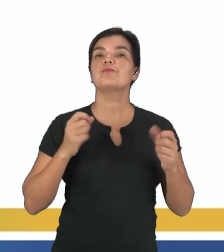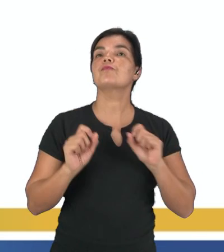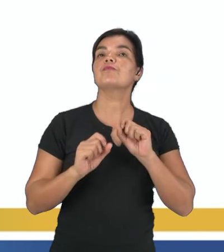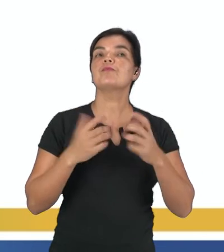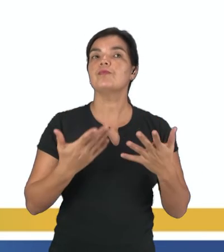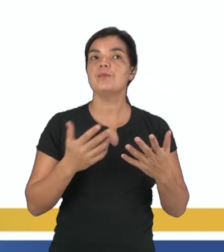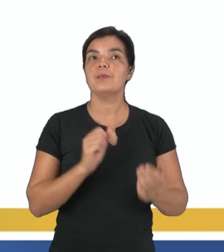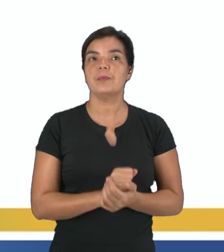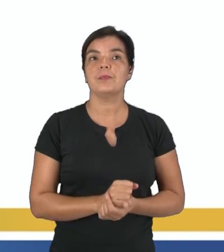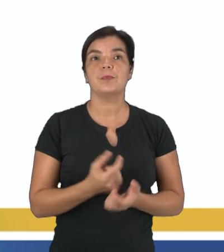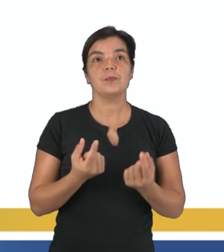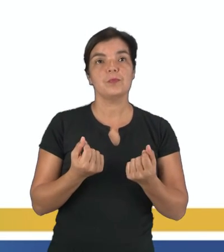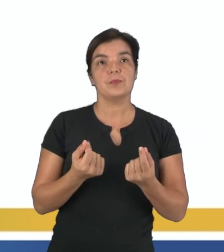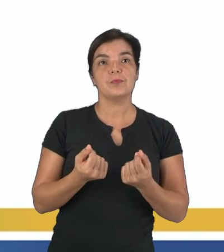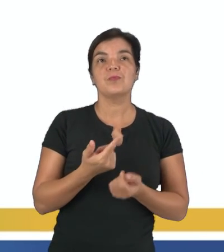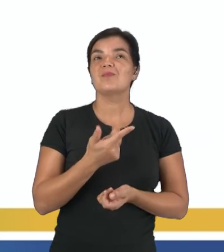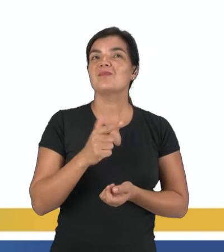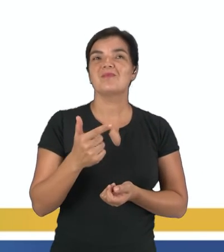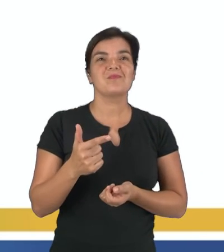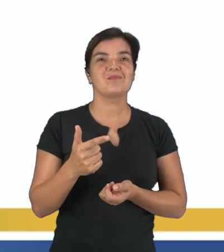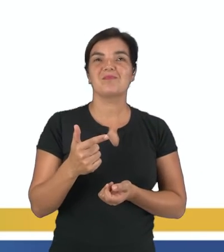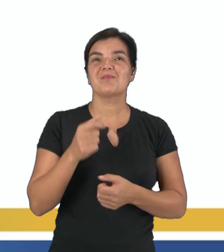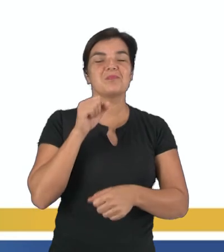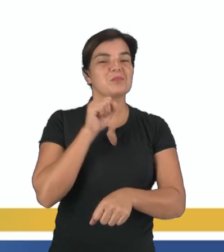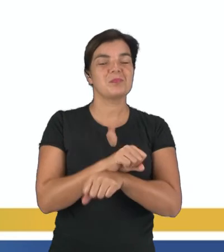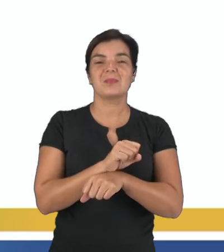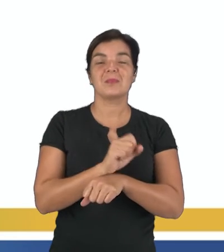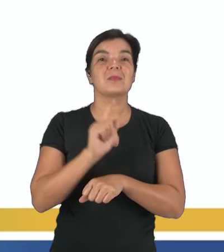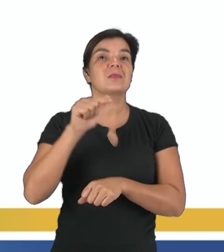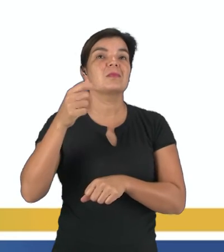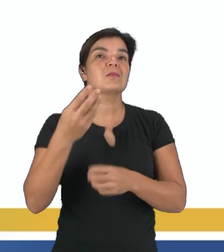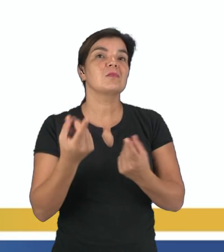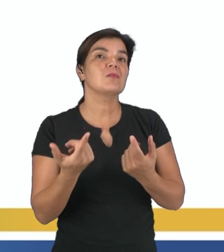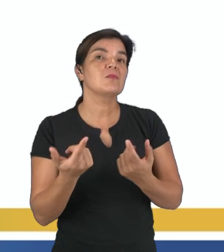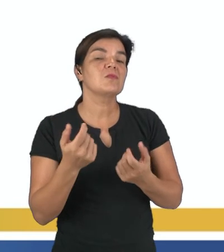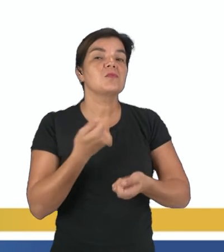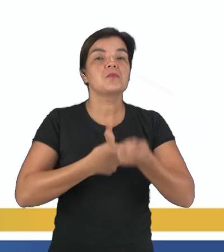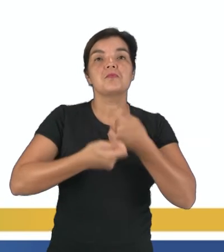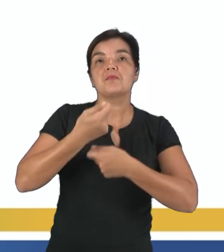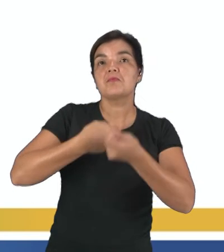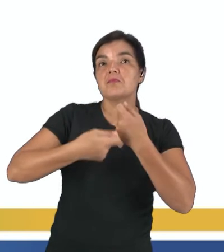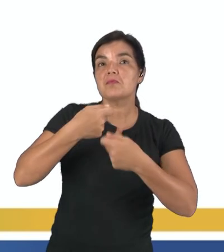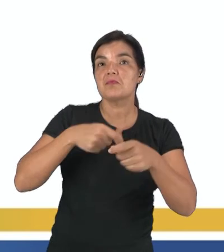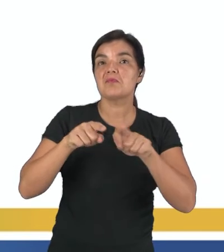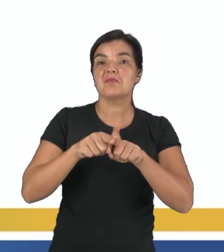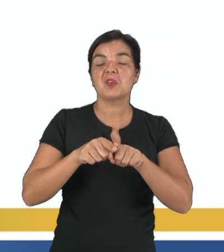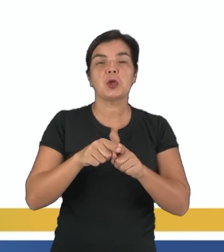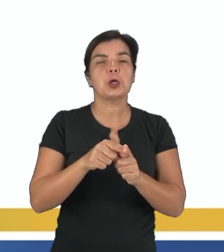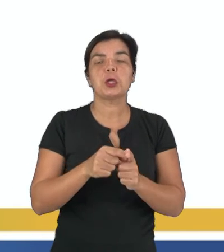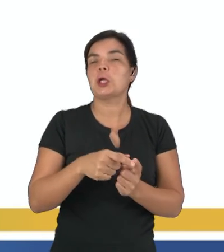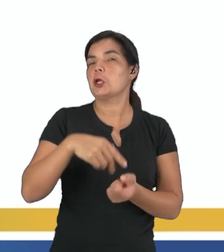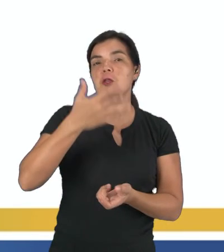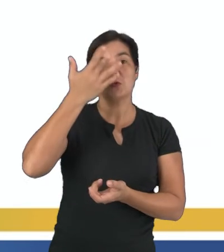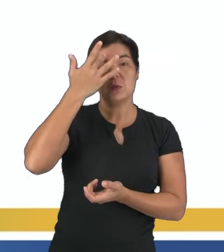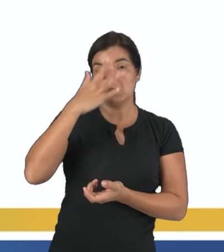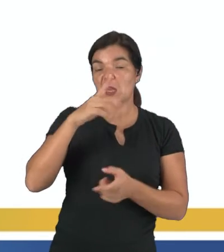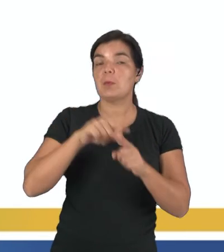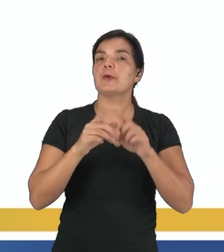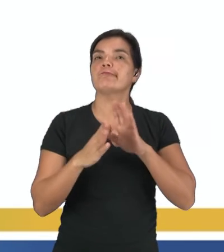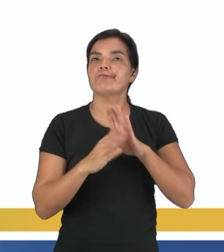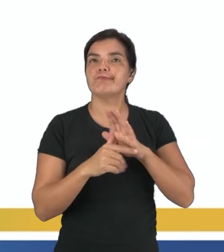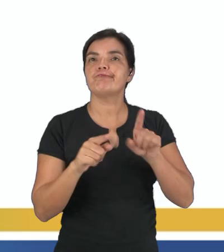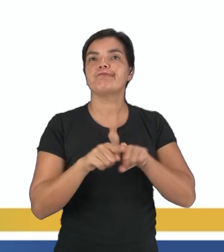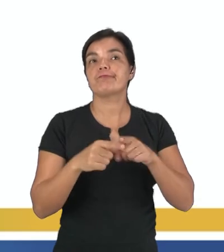pretexto de que o seu dinheiro não deve ir parar nas mãos de administradores incompetentes e desonestos.